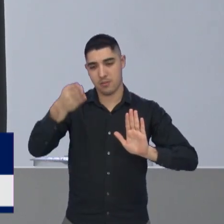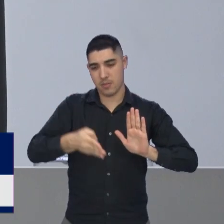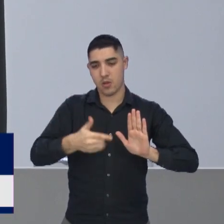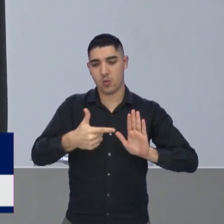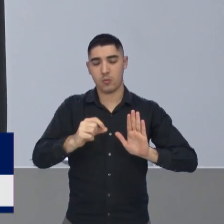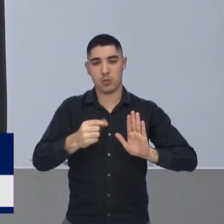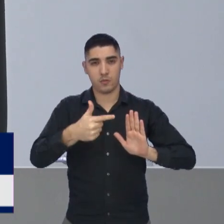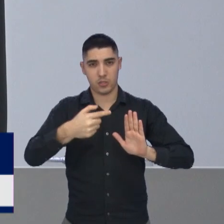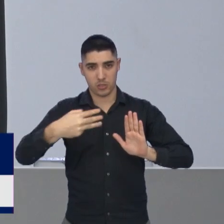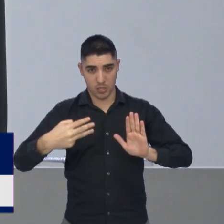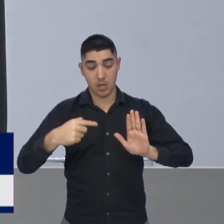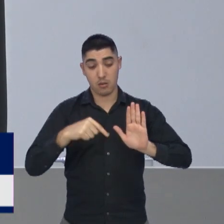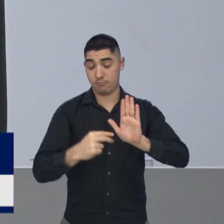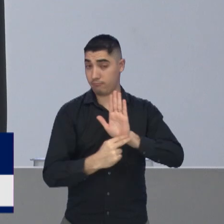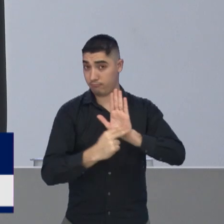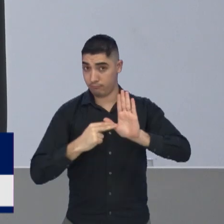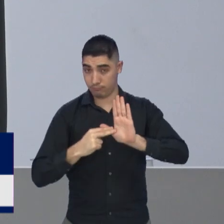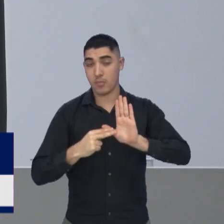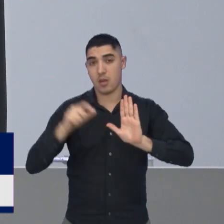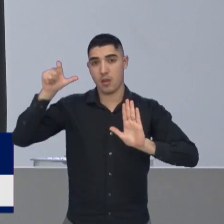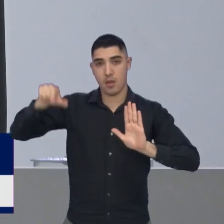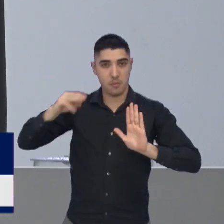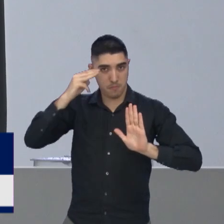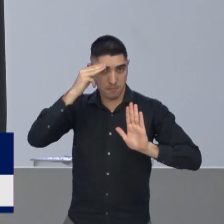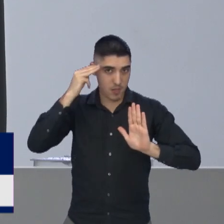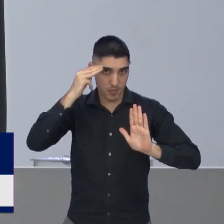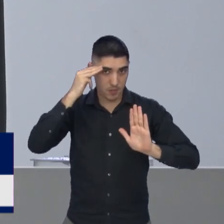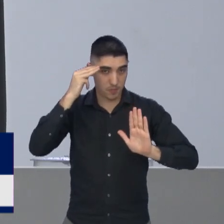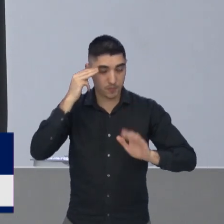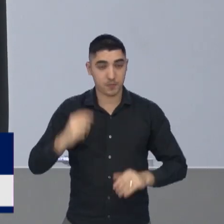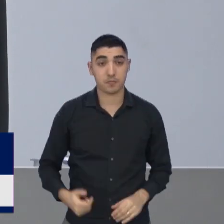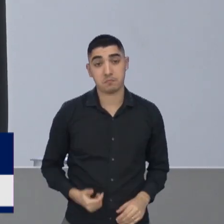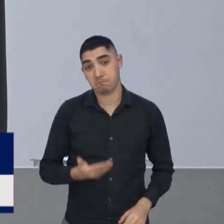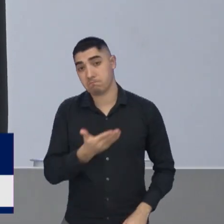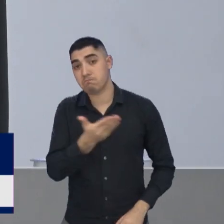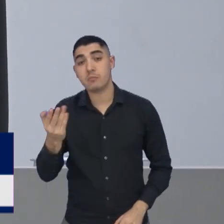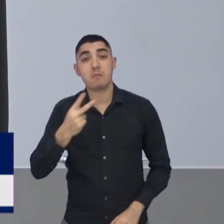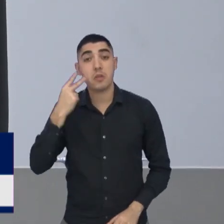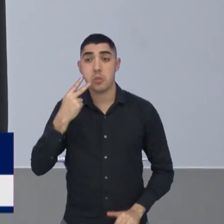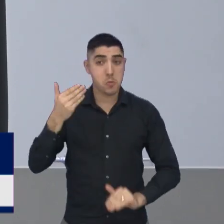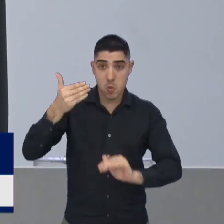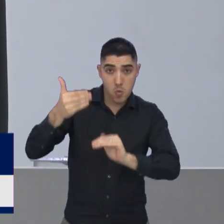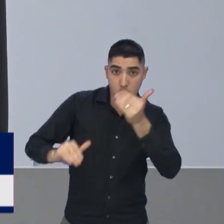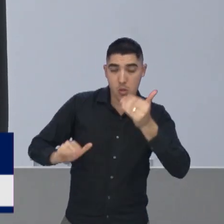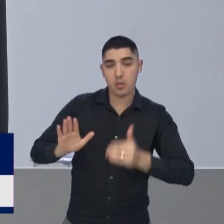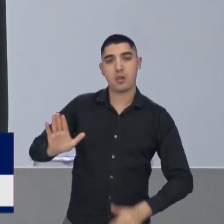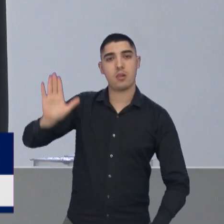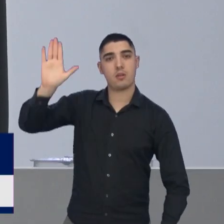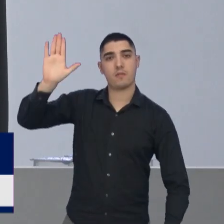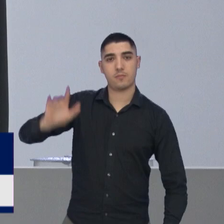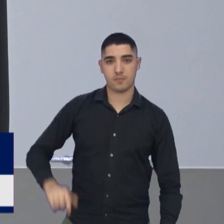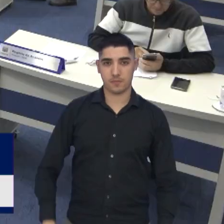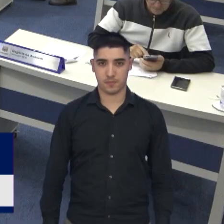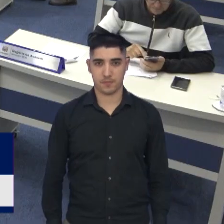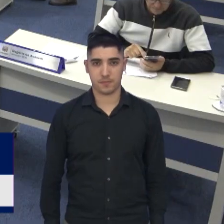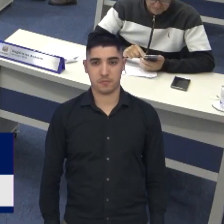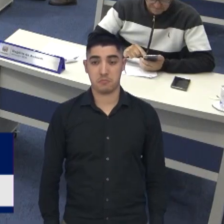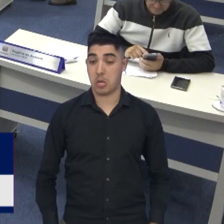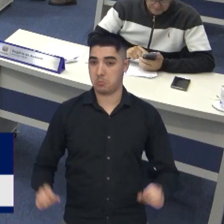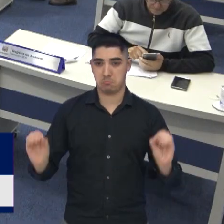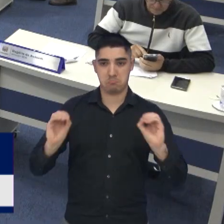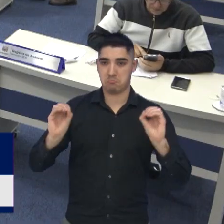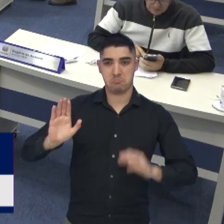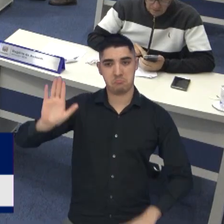273/2023, autoria do vereador Marcelo Garcia. Vereadores favoráveis permaneçam como estão, os contrários que se manifestem. Nenhum